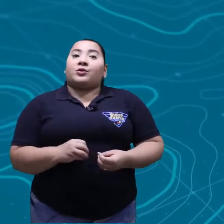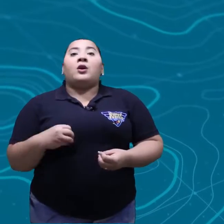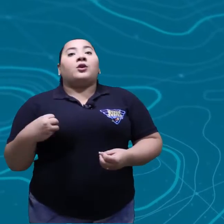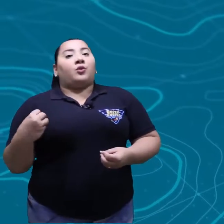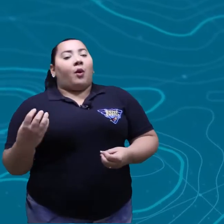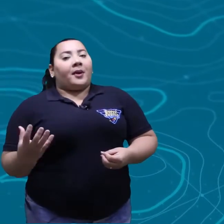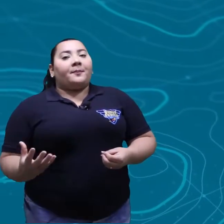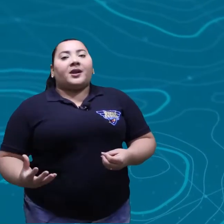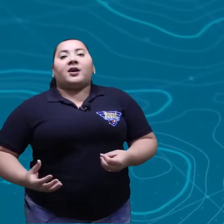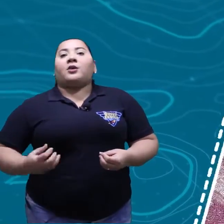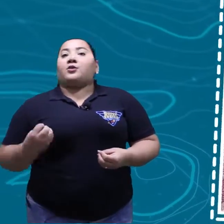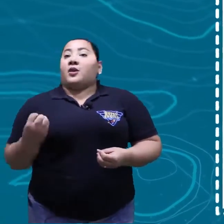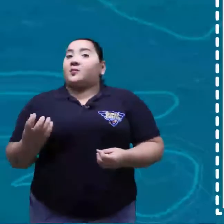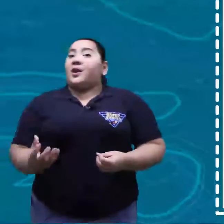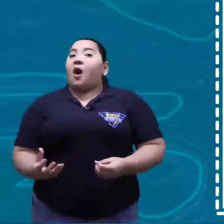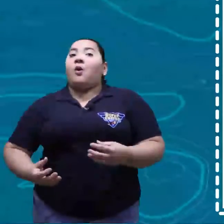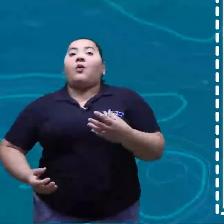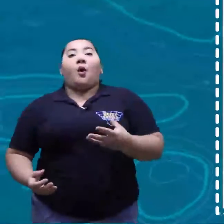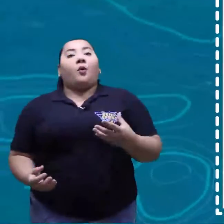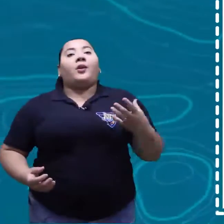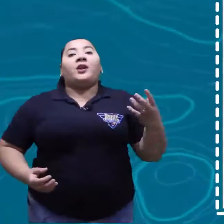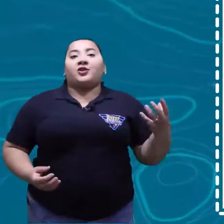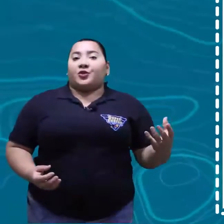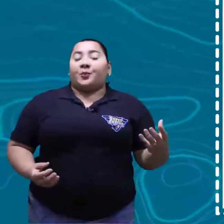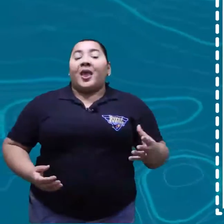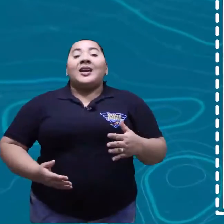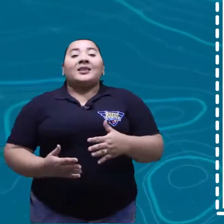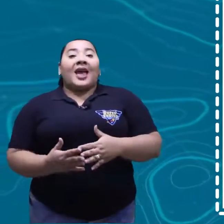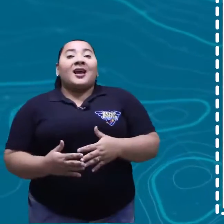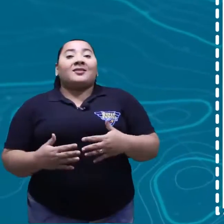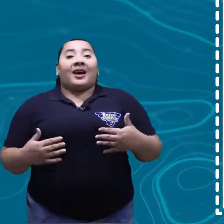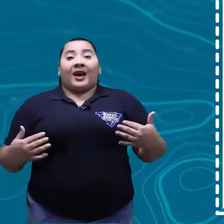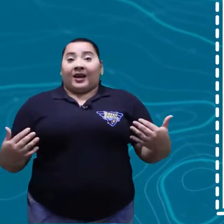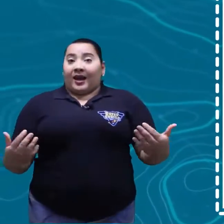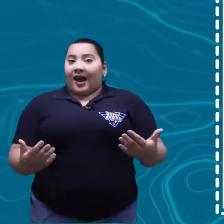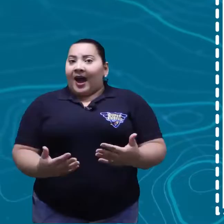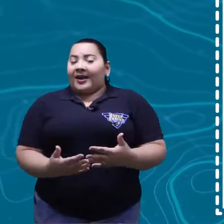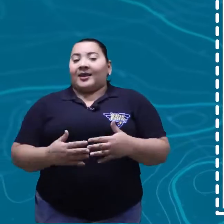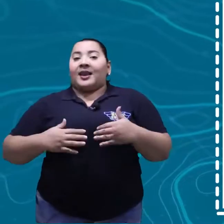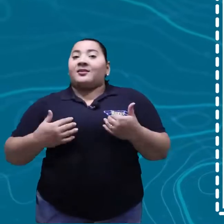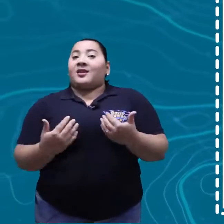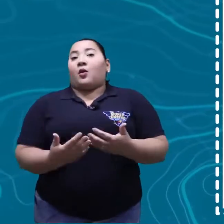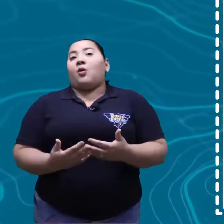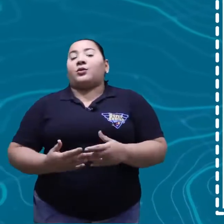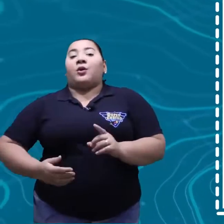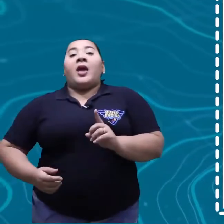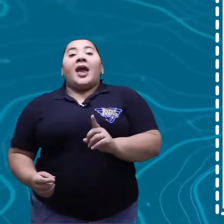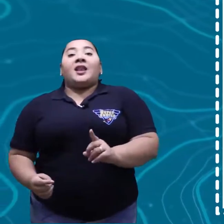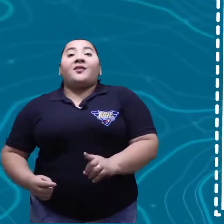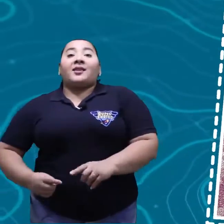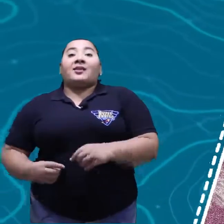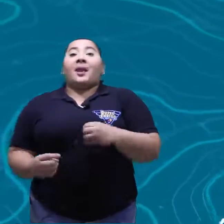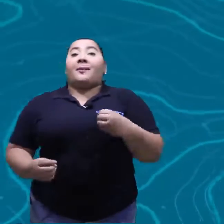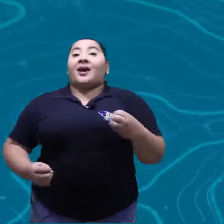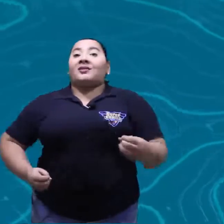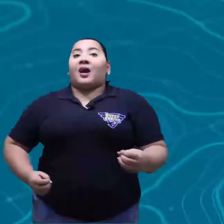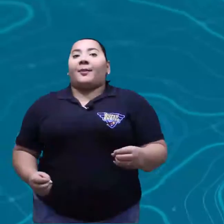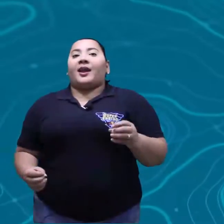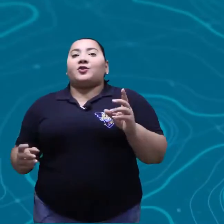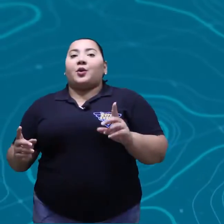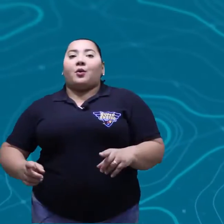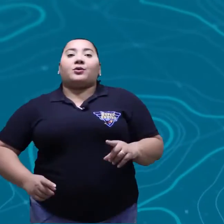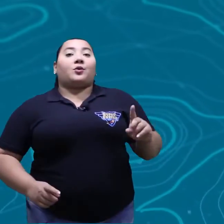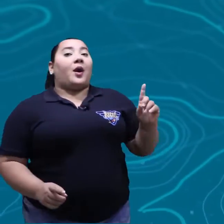encontro do homem branco do espanhol com o índio nessa área nesse encontro ele vai ter